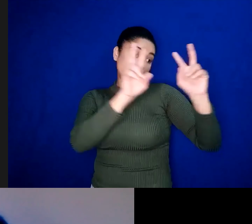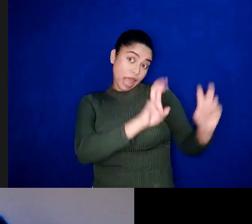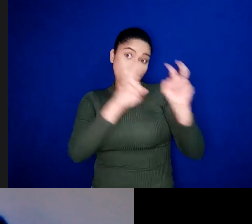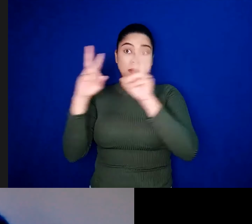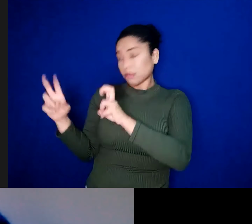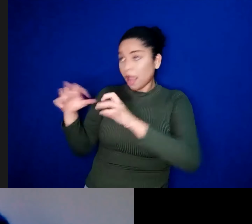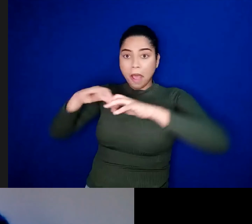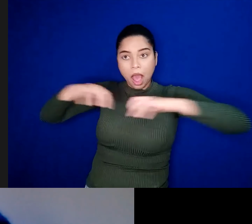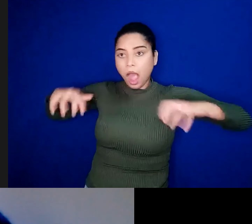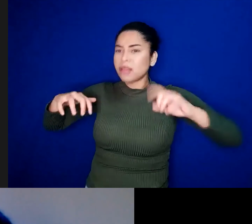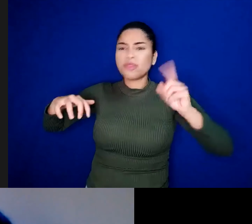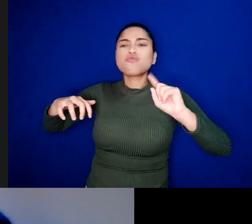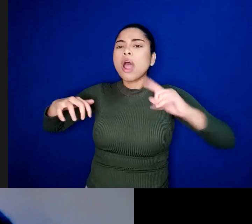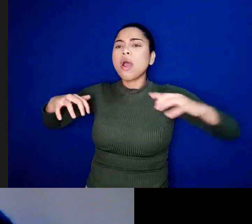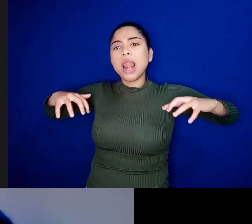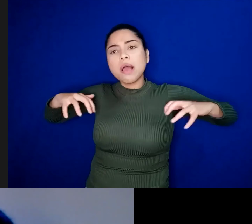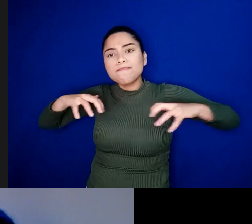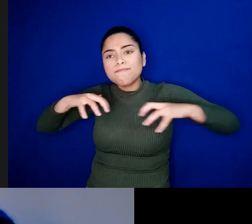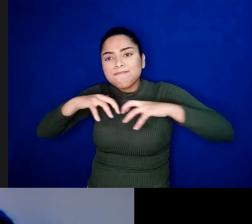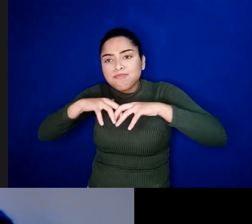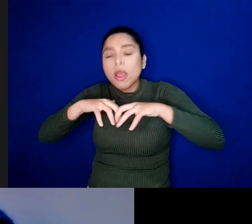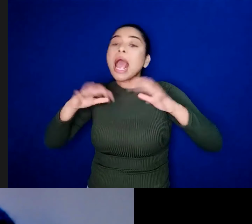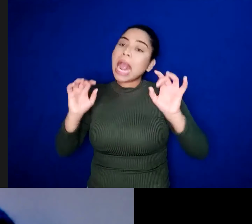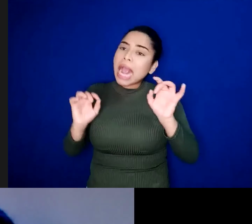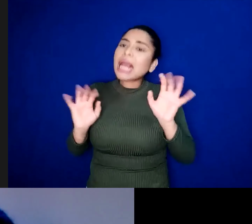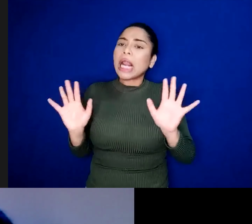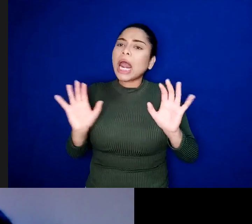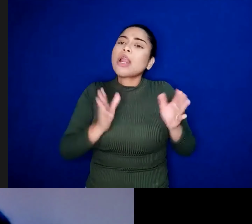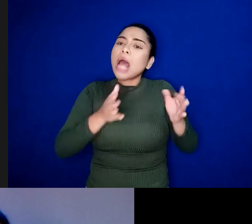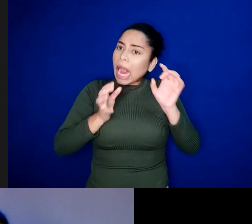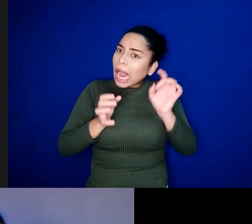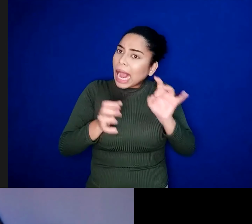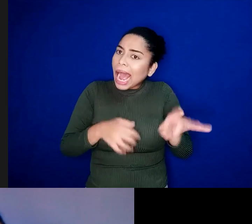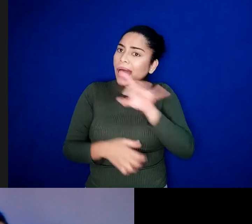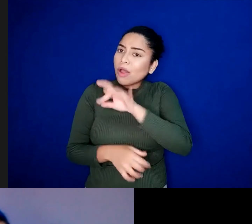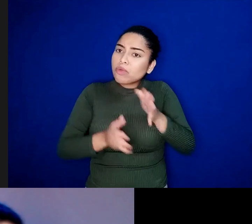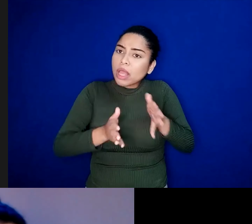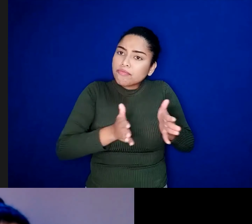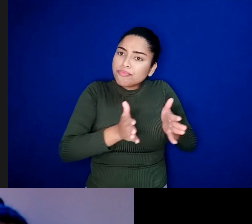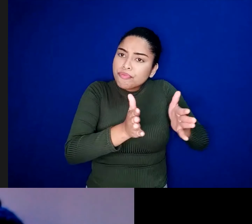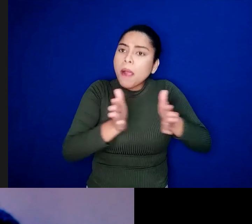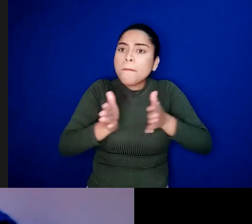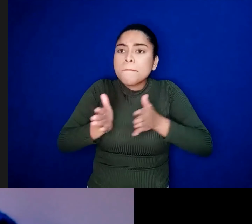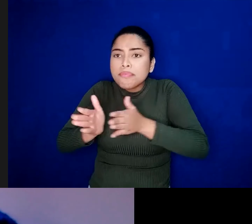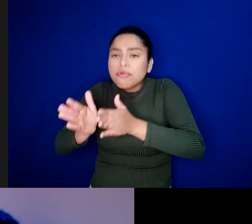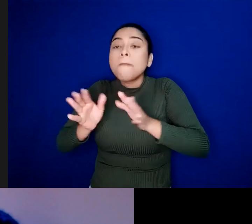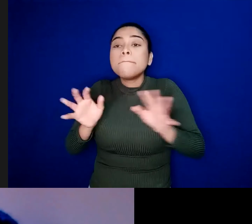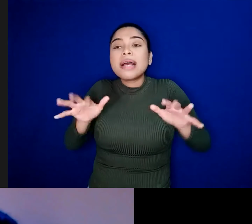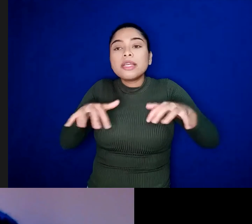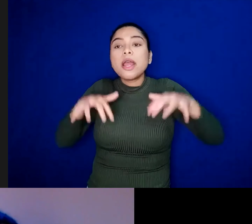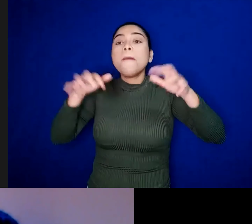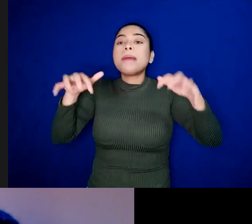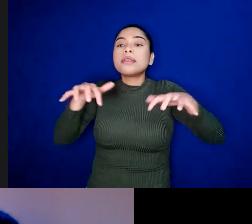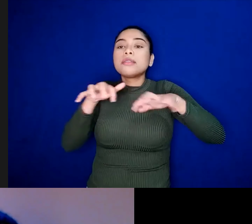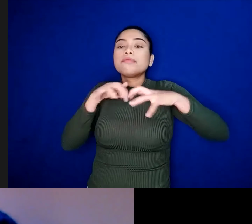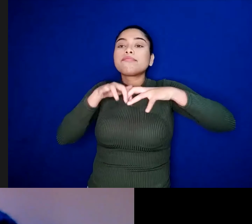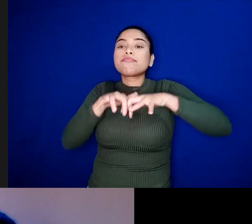acabam caminhando a linha Estrada separadas cada uma estrada mais com a linha com uma linha muito tênue de separação entre elas